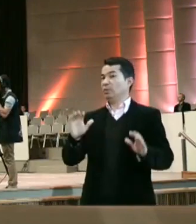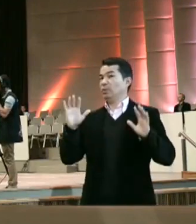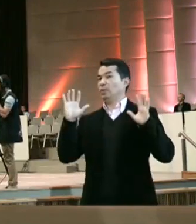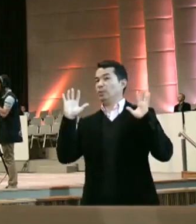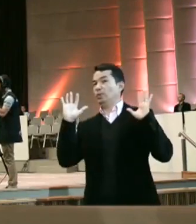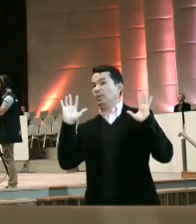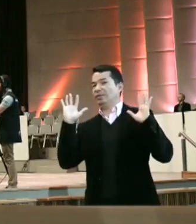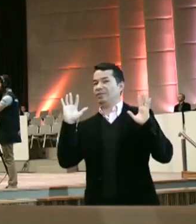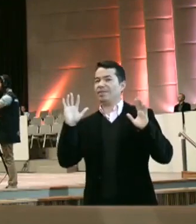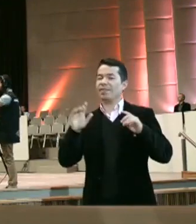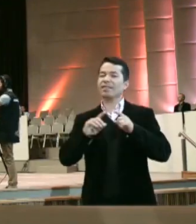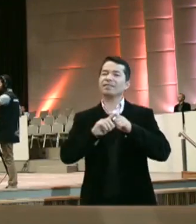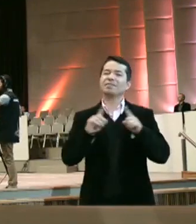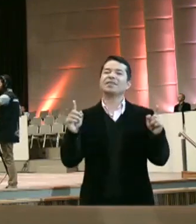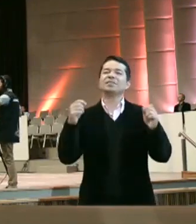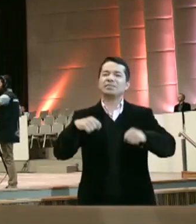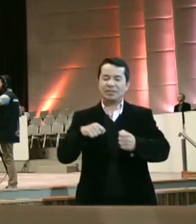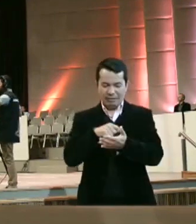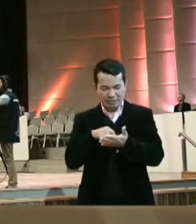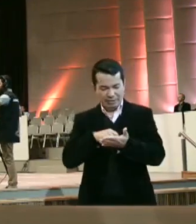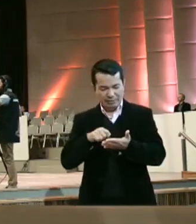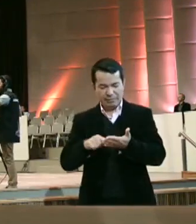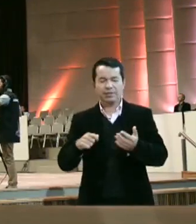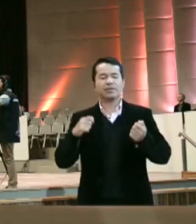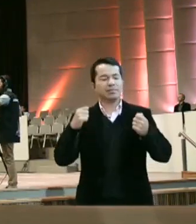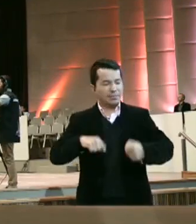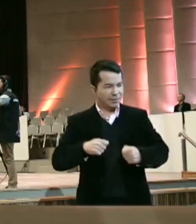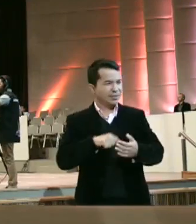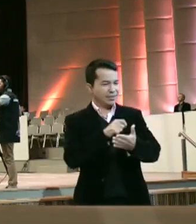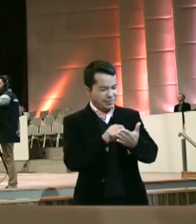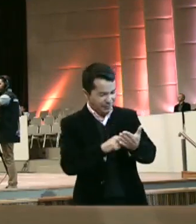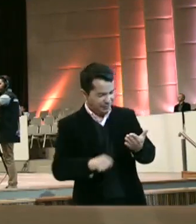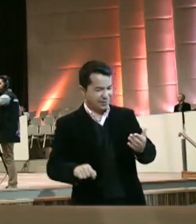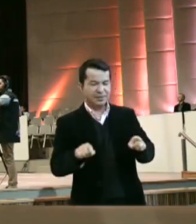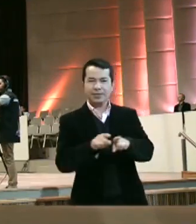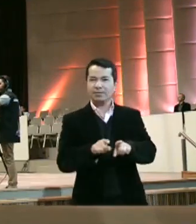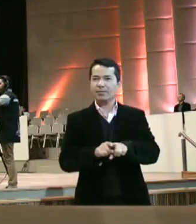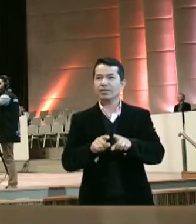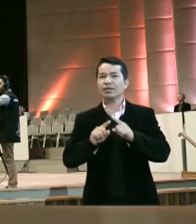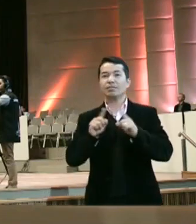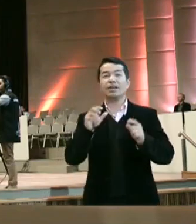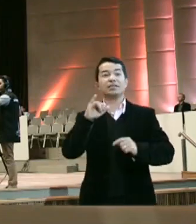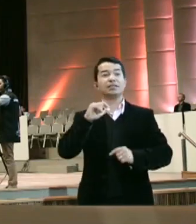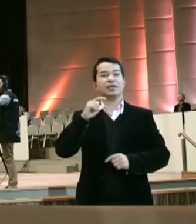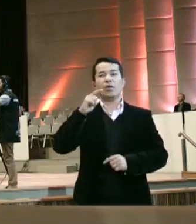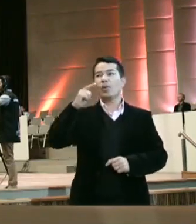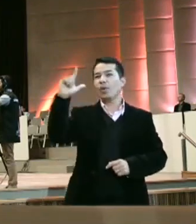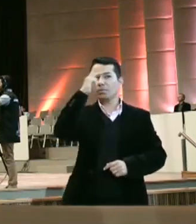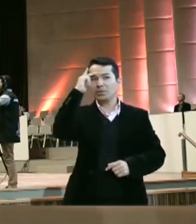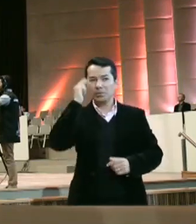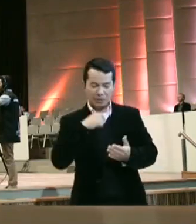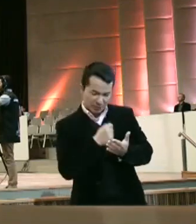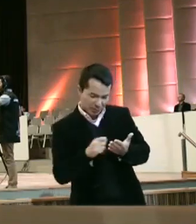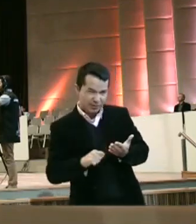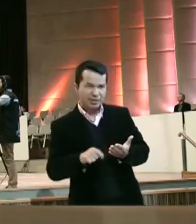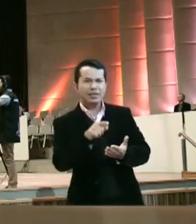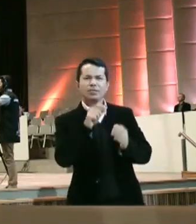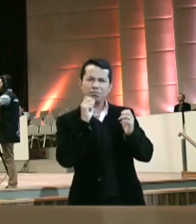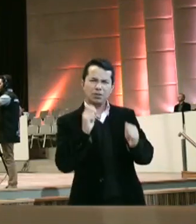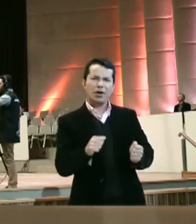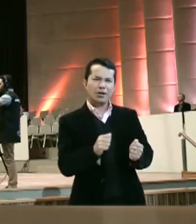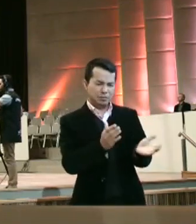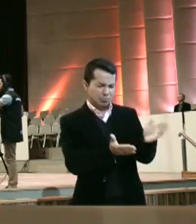tem que escrever. Eu falei: tem, mas se alguém pega o livro depois, queima. Depois que você terminou, você queima,